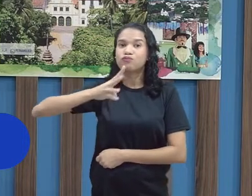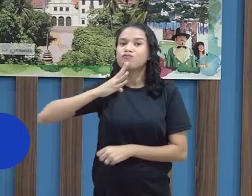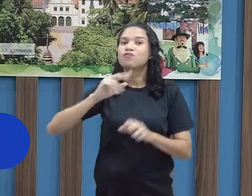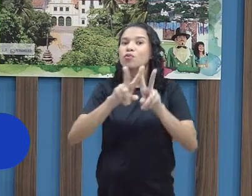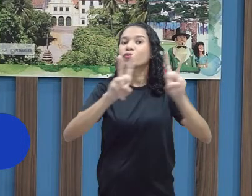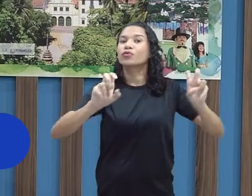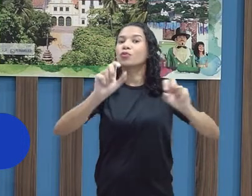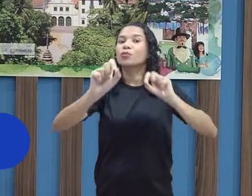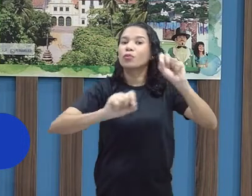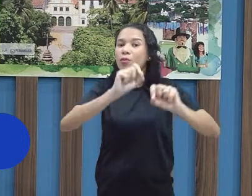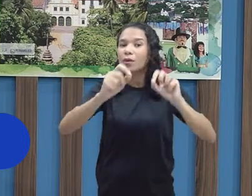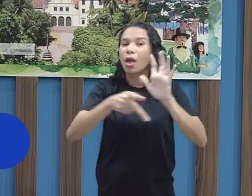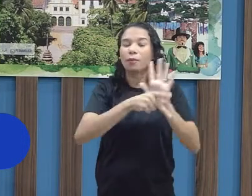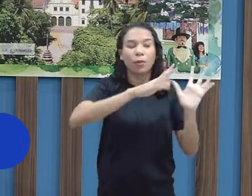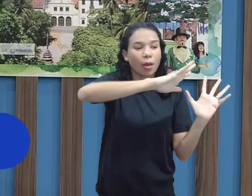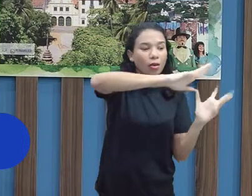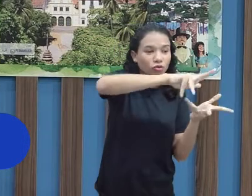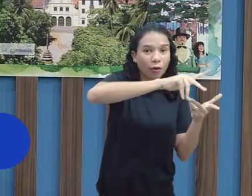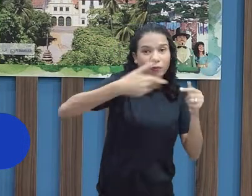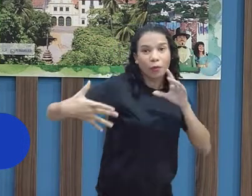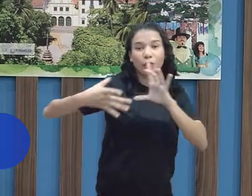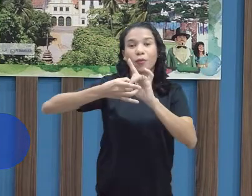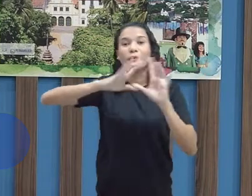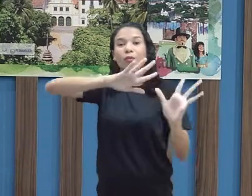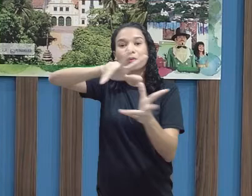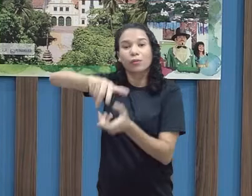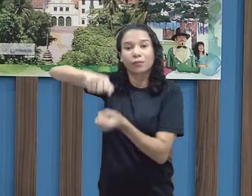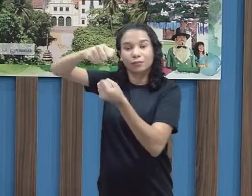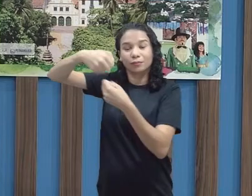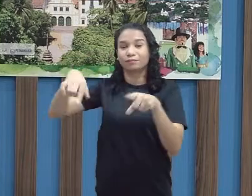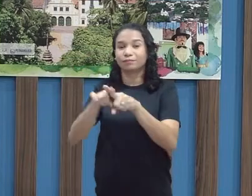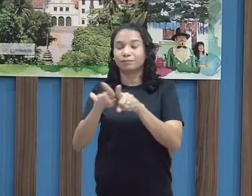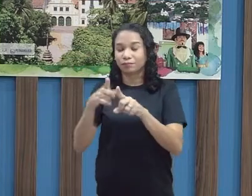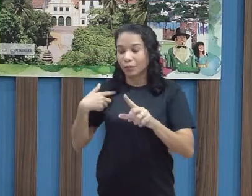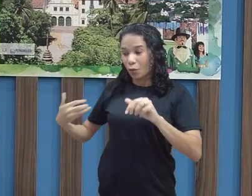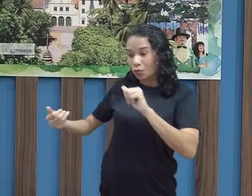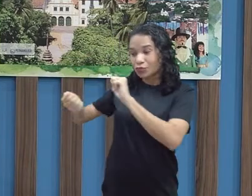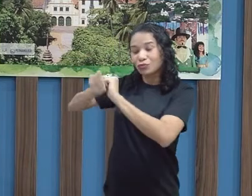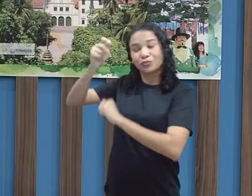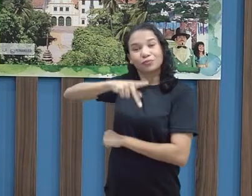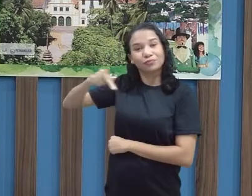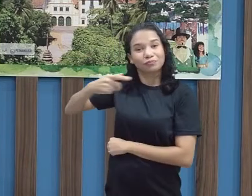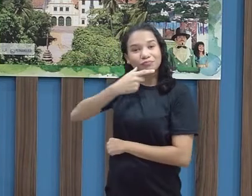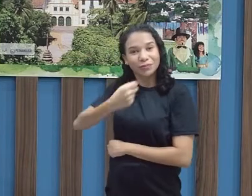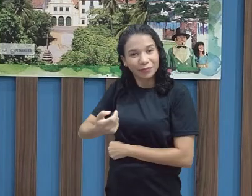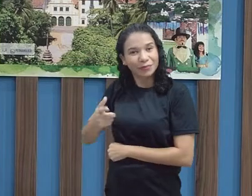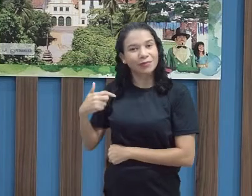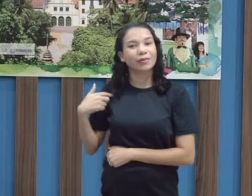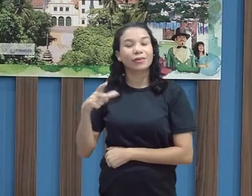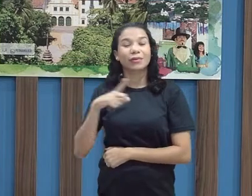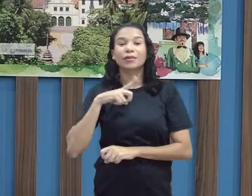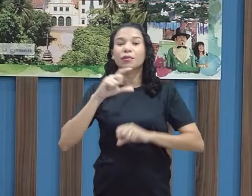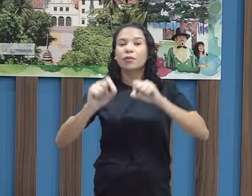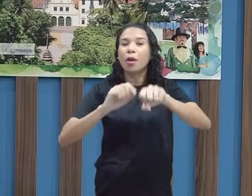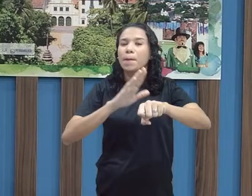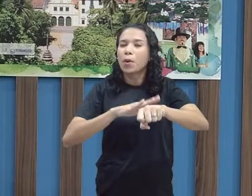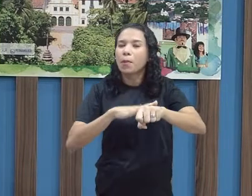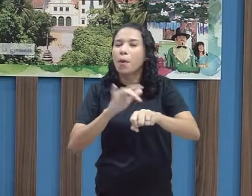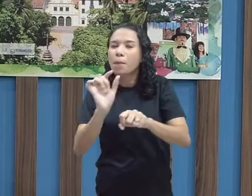sobre a geografia, sustentabilidade. Estarei junto aqui com o professor Armando. Daqui a pouco a gente tem nosso momento